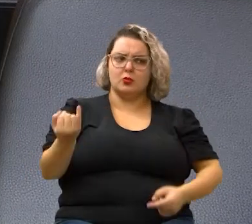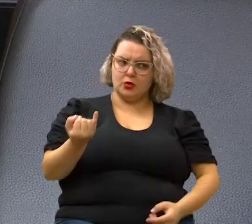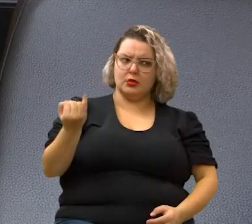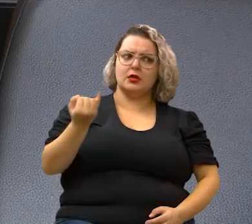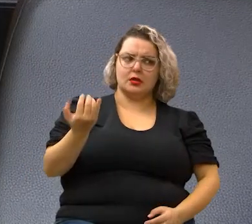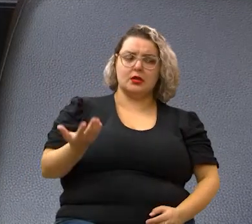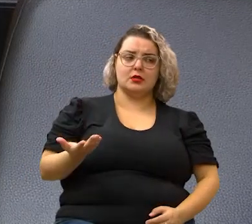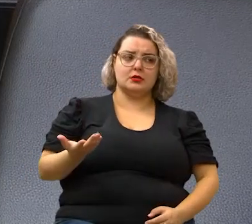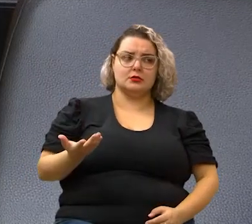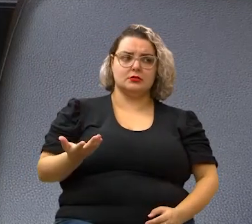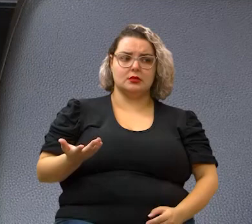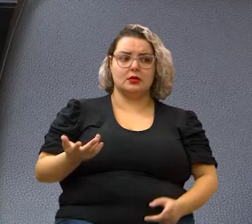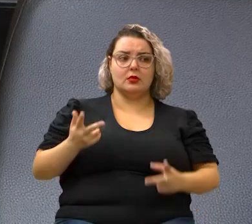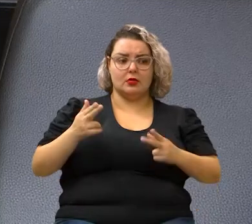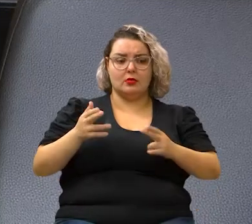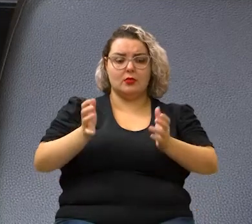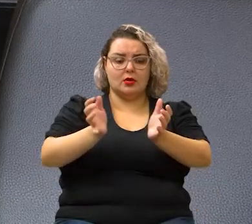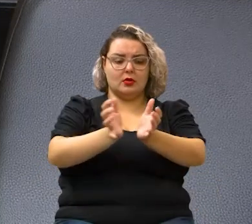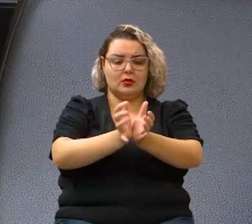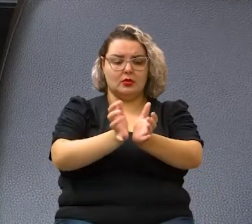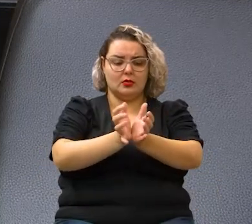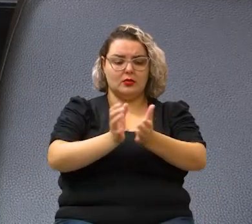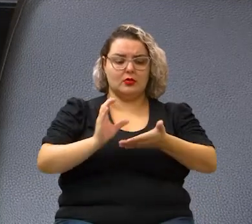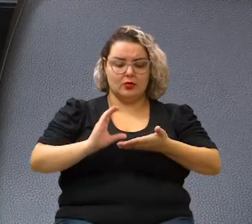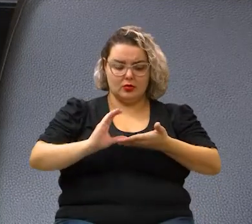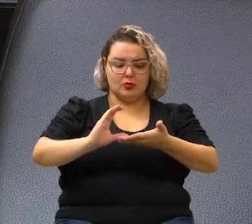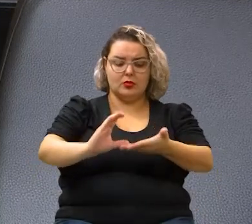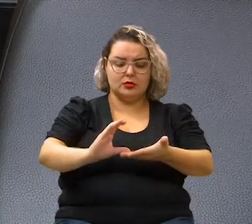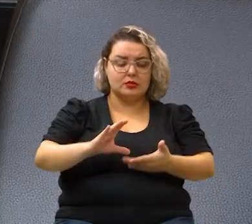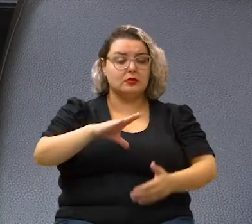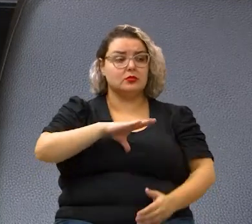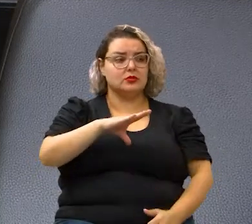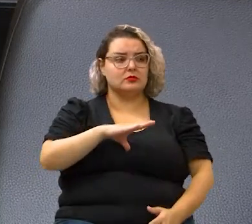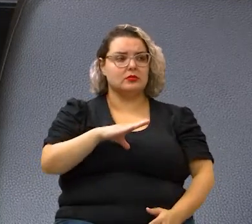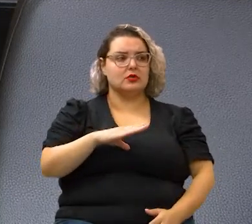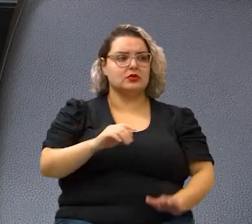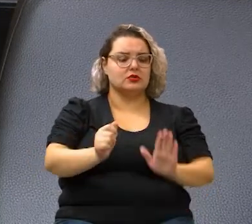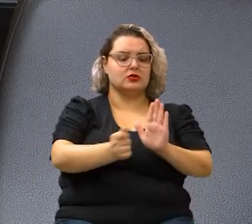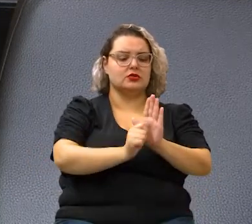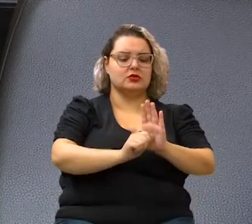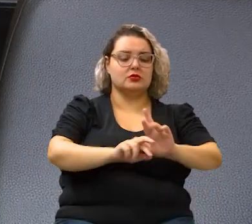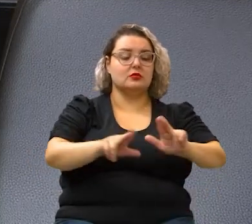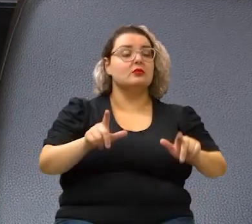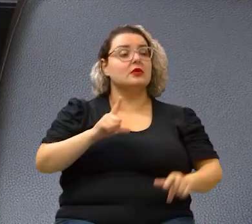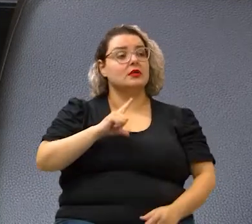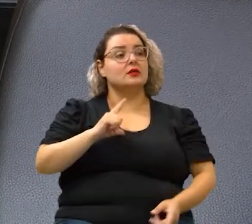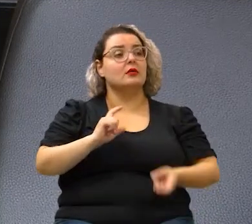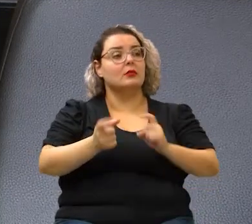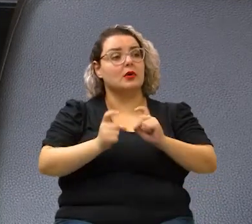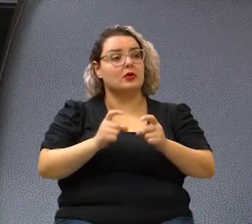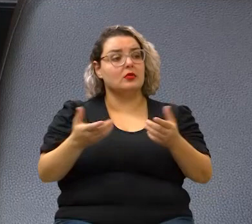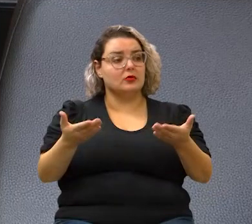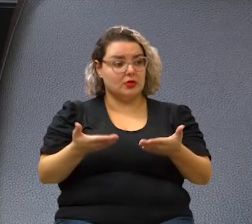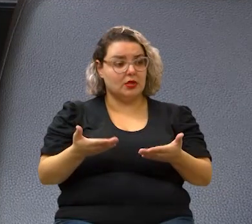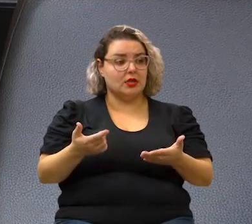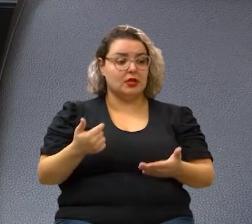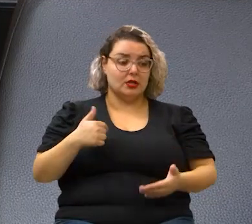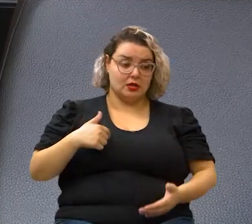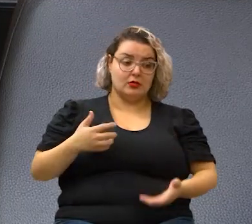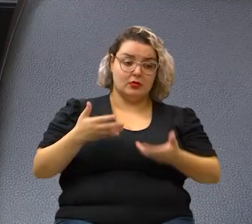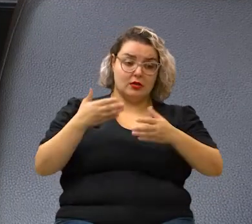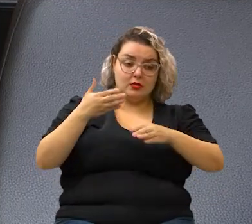permitem discussões relevantes, que nem a própria comissão, o próprio Conselho Municipal de Entorpecentes, vai ter uma reunião